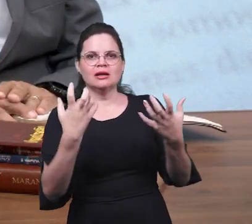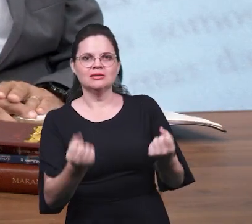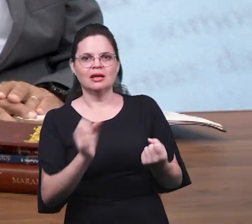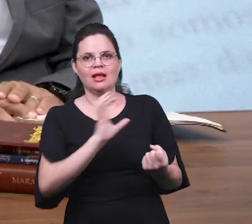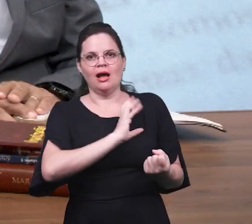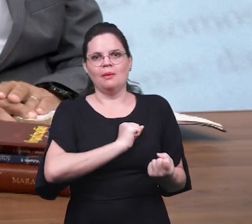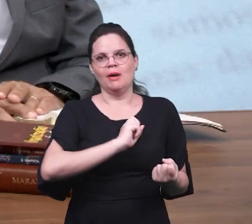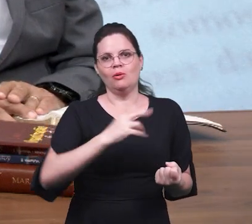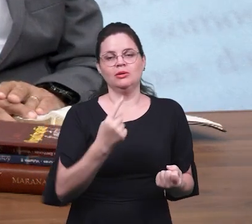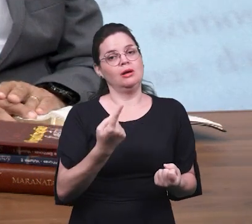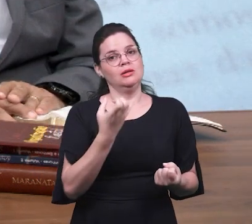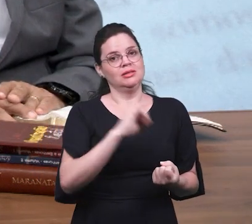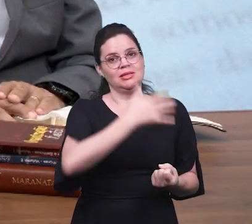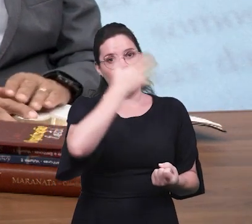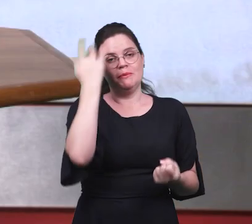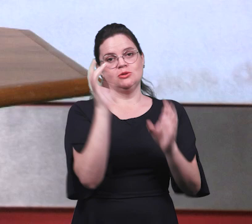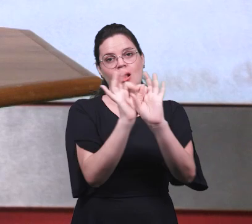a amar.